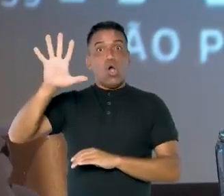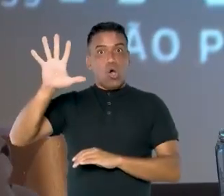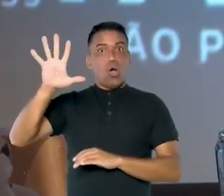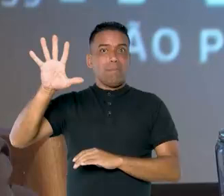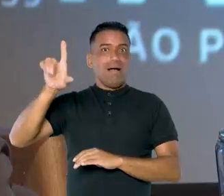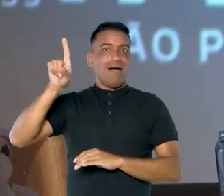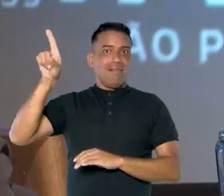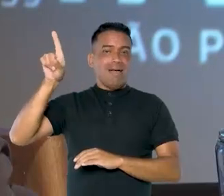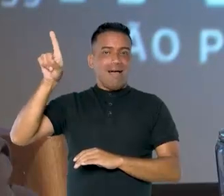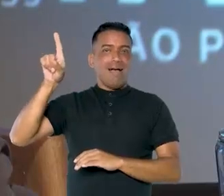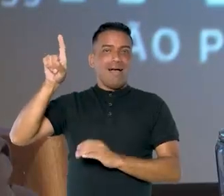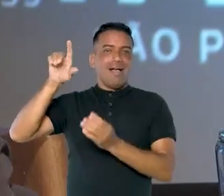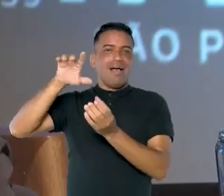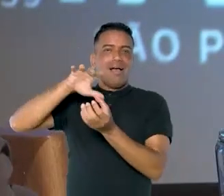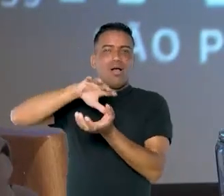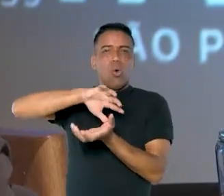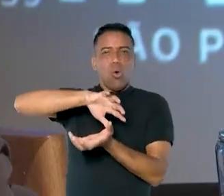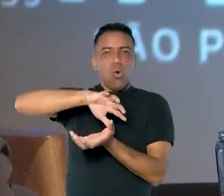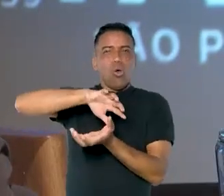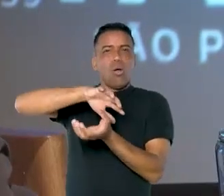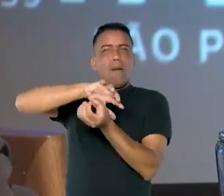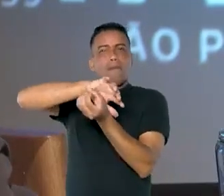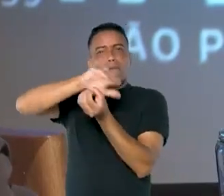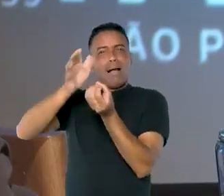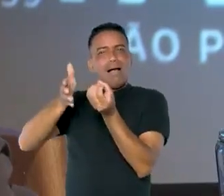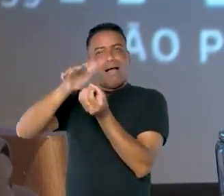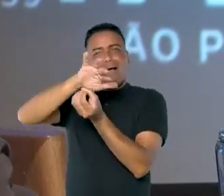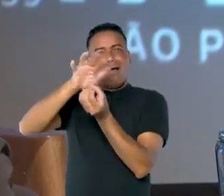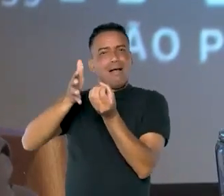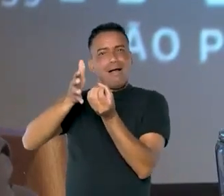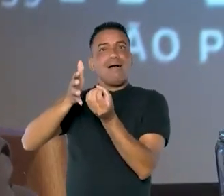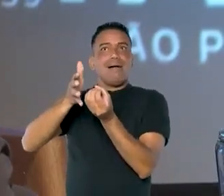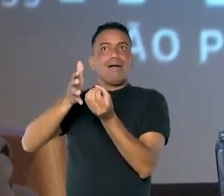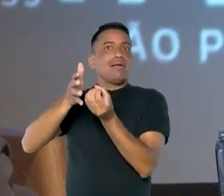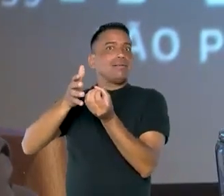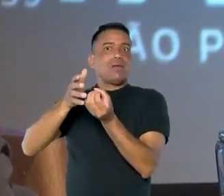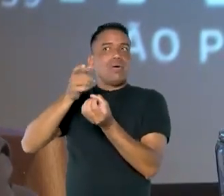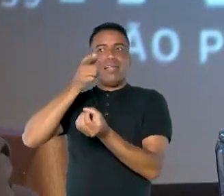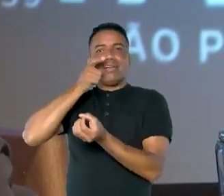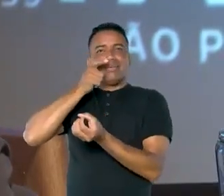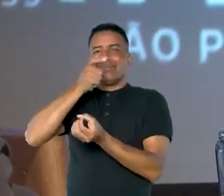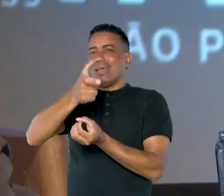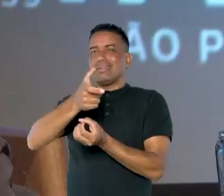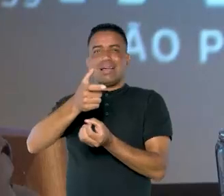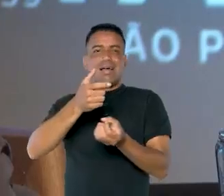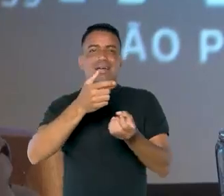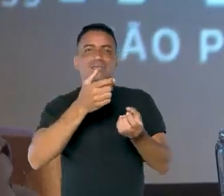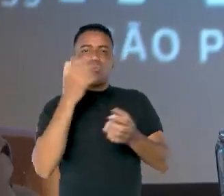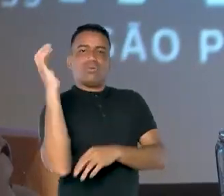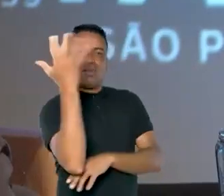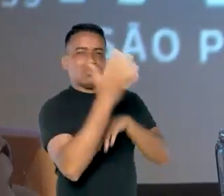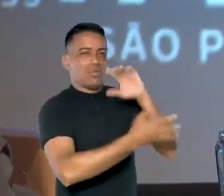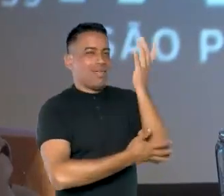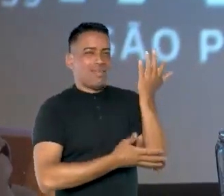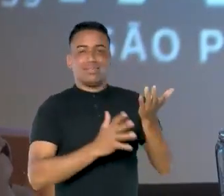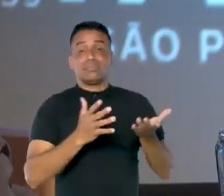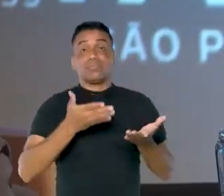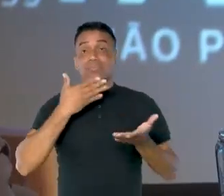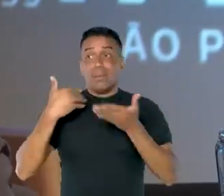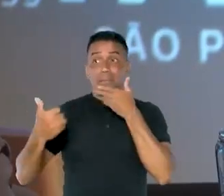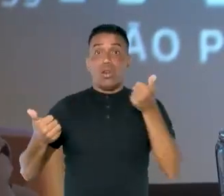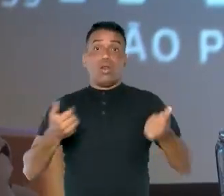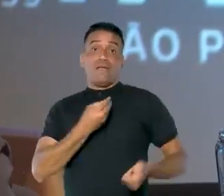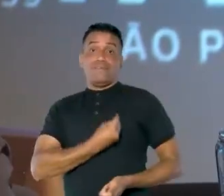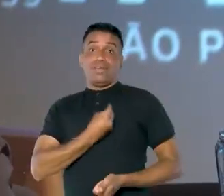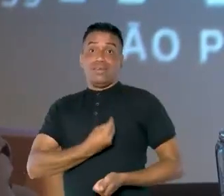Oriental. Eles eram completamente desinteressados do meio ambiente. O problema deles era melhorar as condições